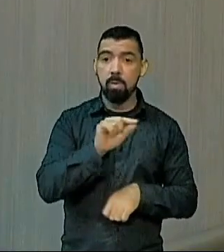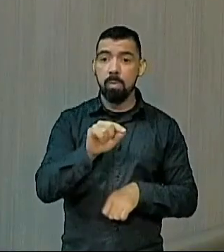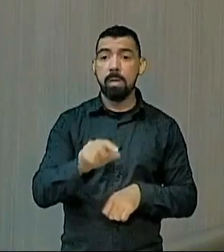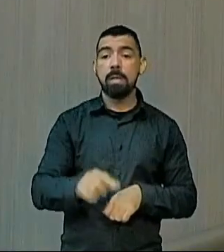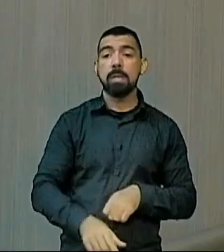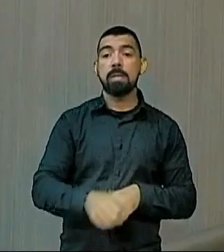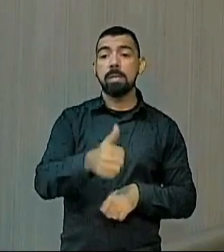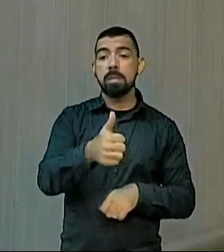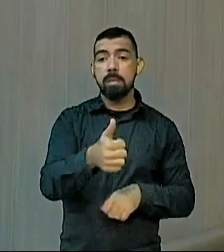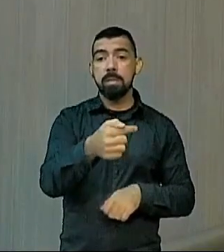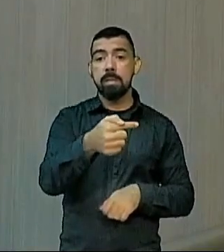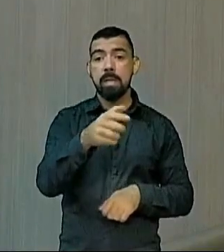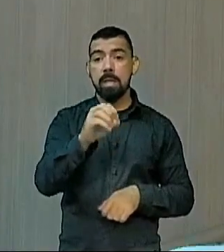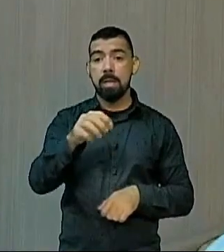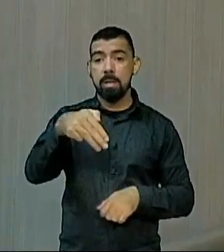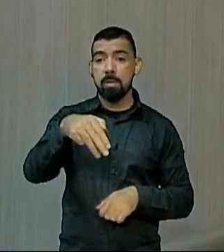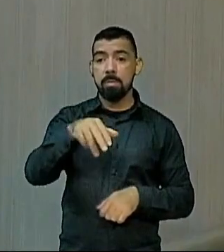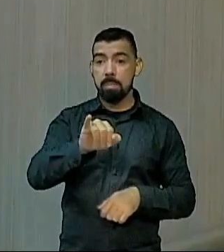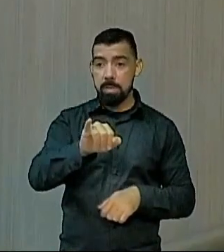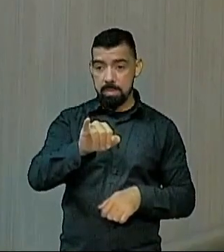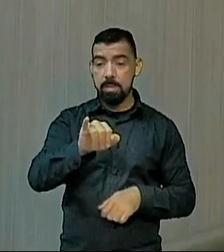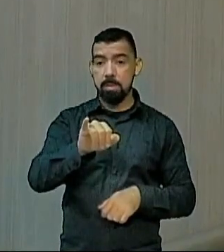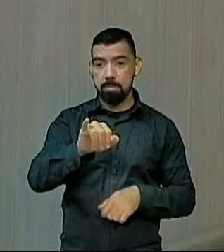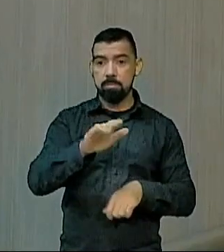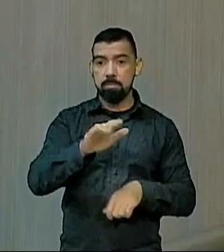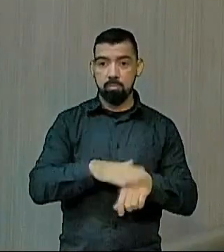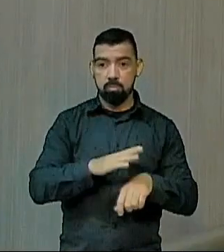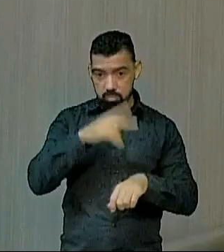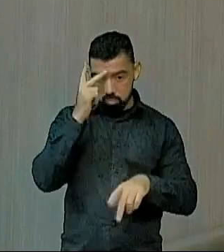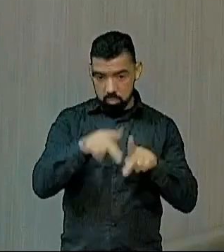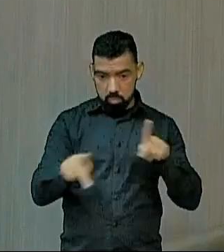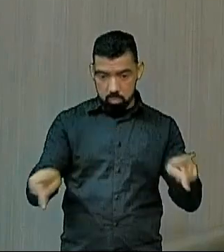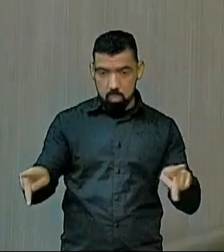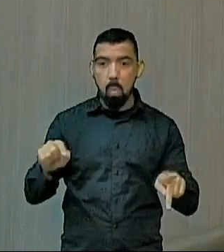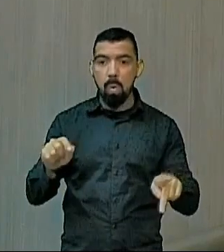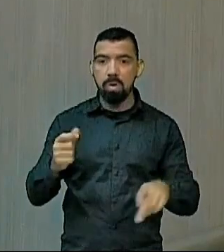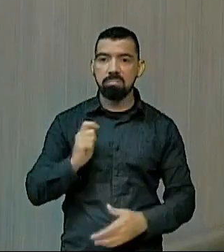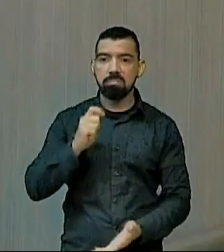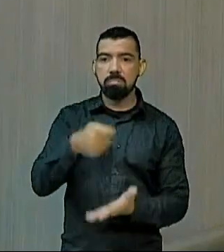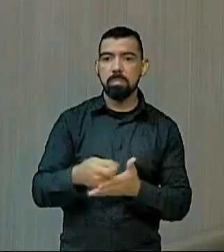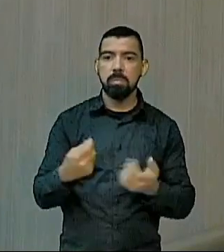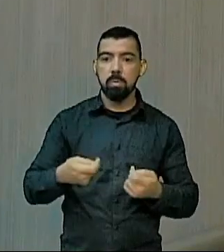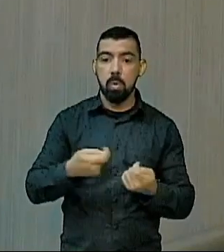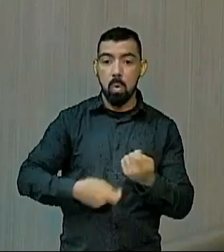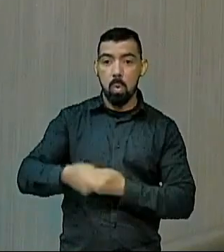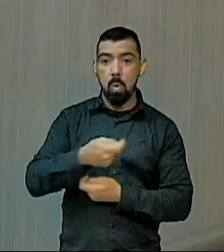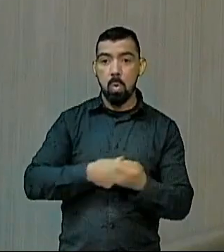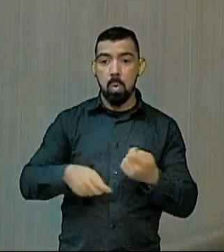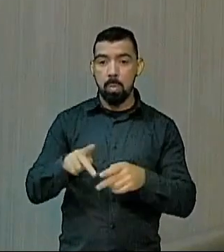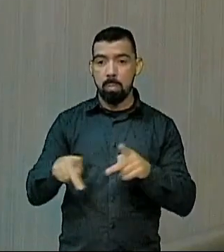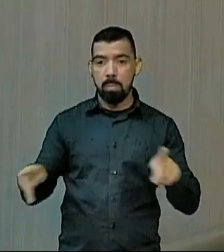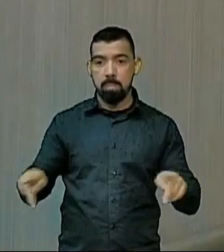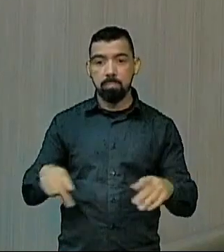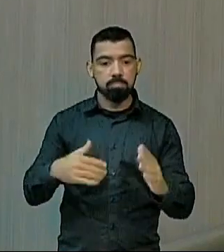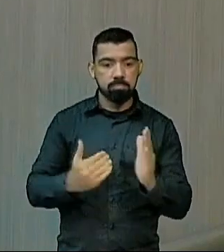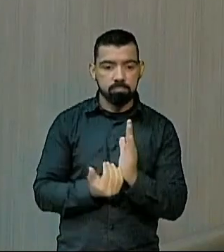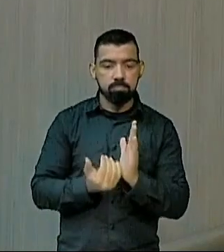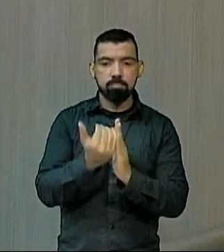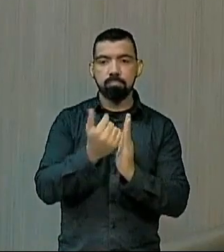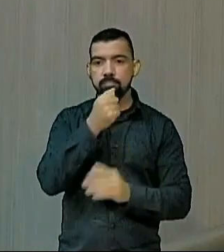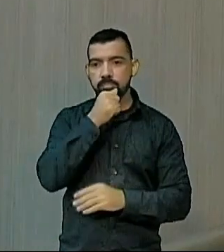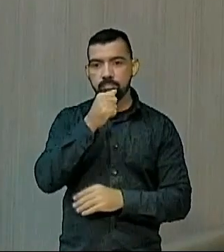160 milhões que estão sendo tirados do bolso do de novo no momento em que a economia Popular ainda está em recuperação